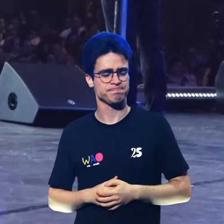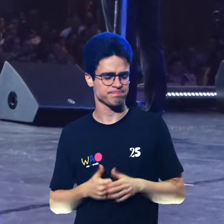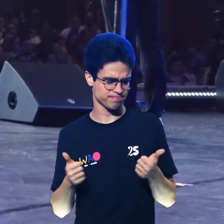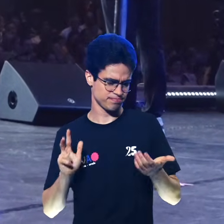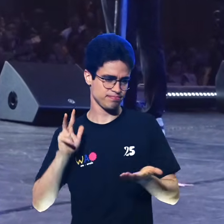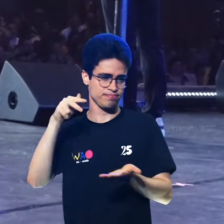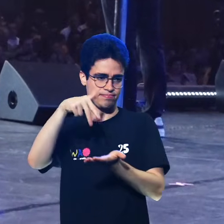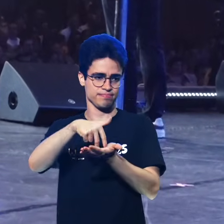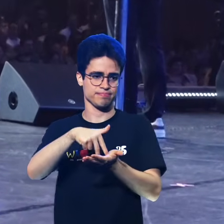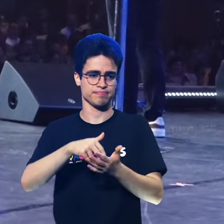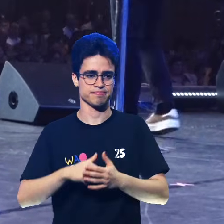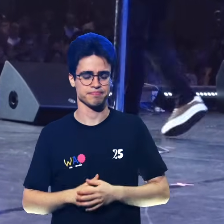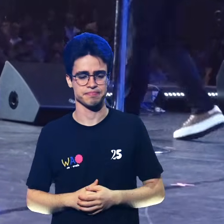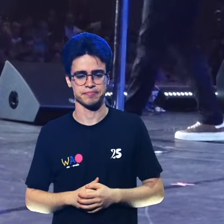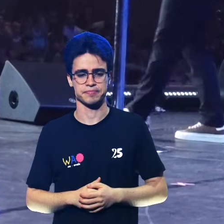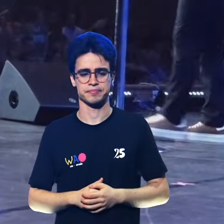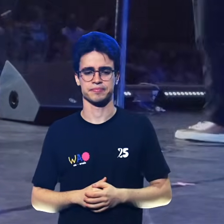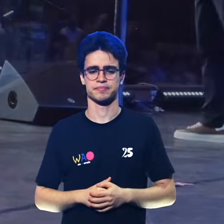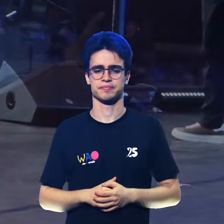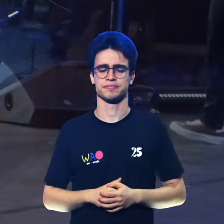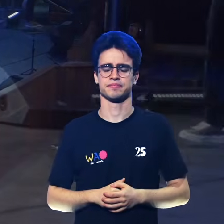pé.